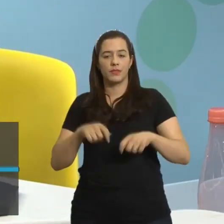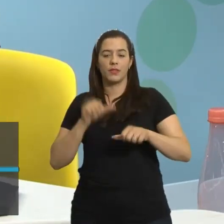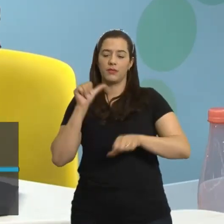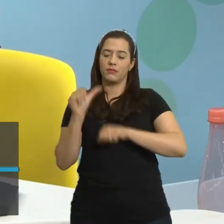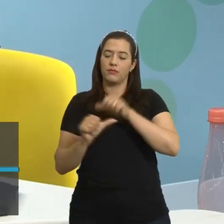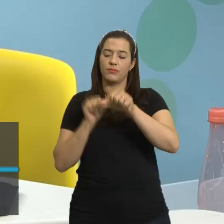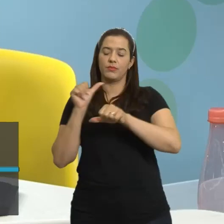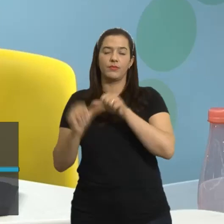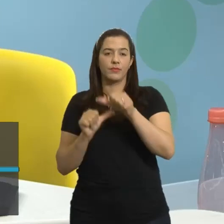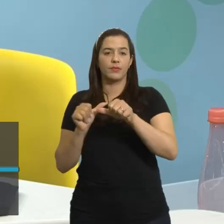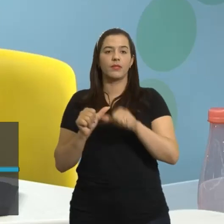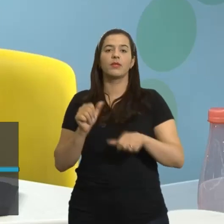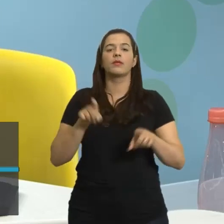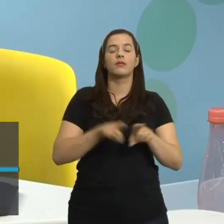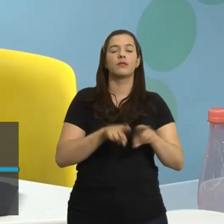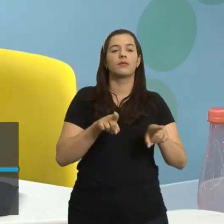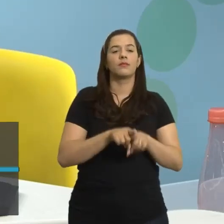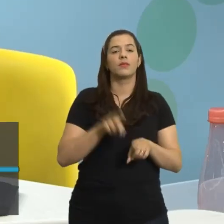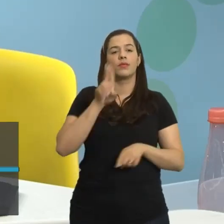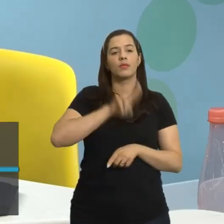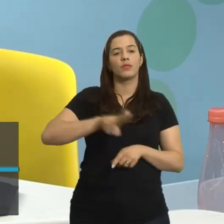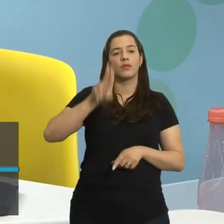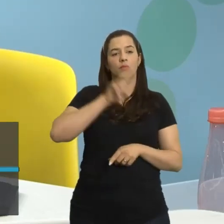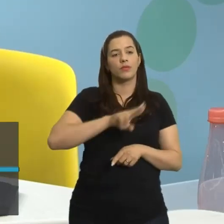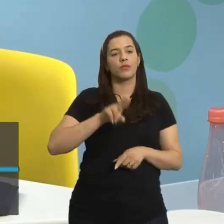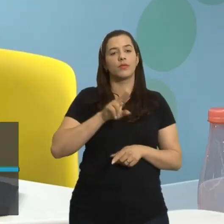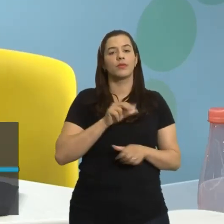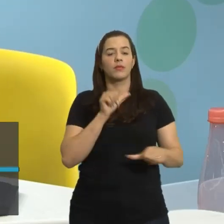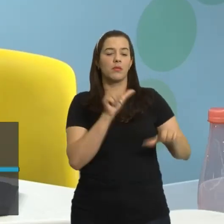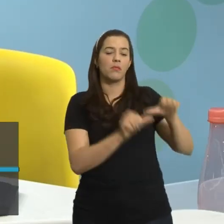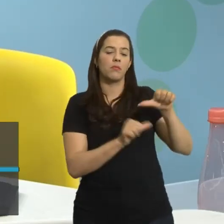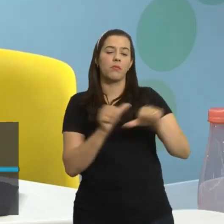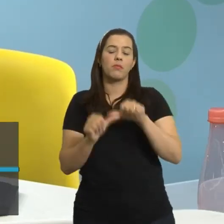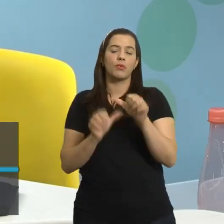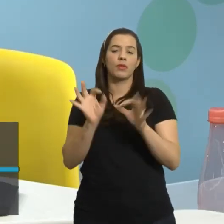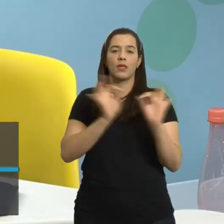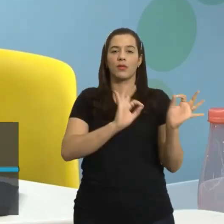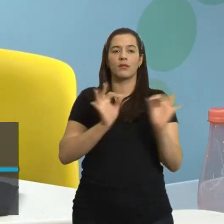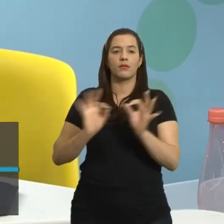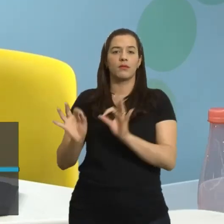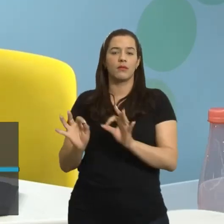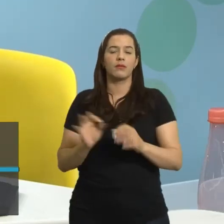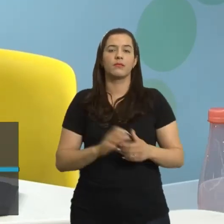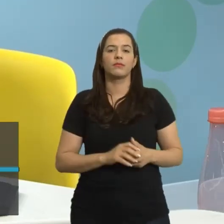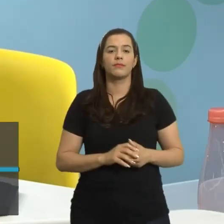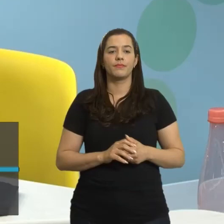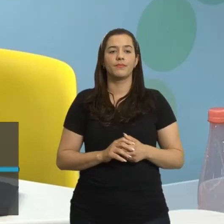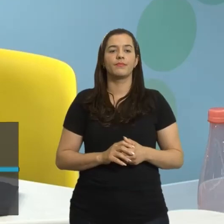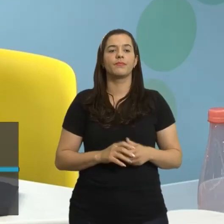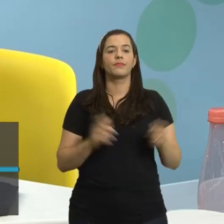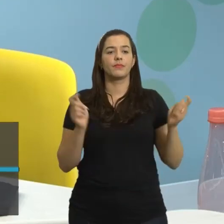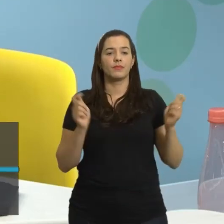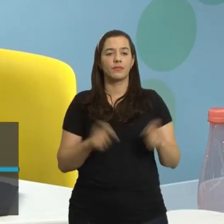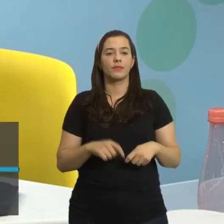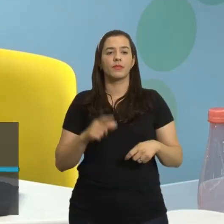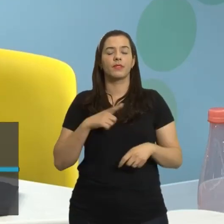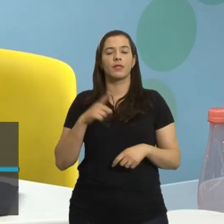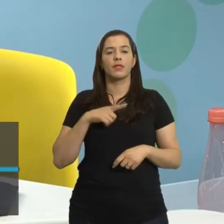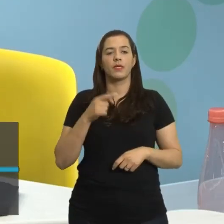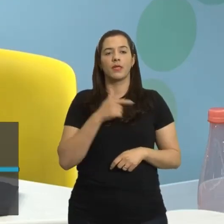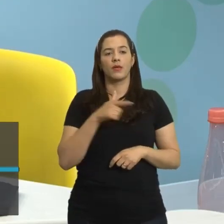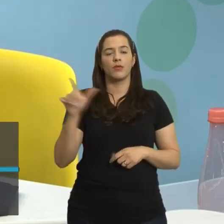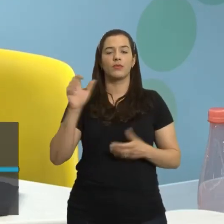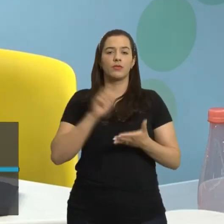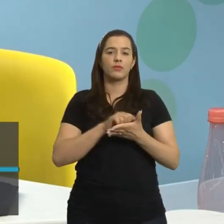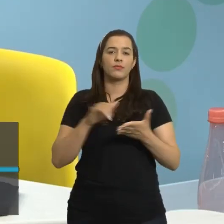modificados, quanto do uso de alimentos não manipulados geneticamente. Para isso, nós temos a próxima